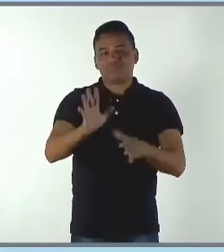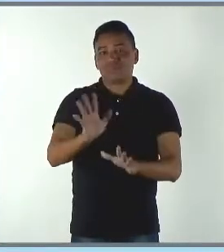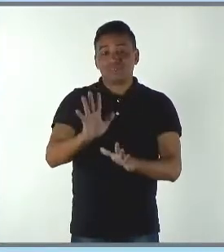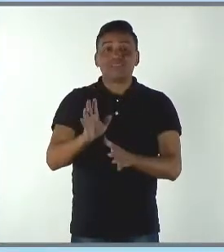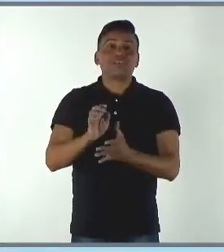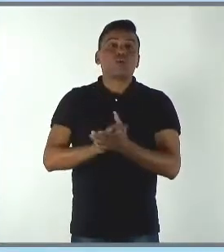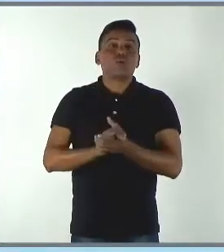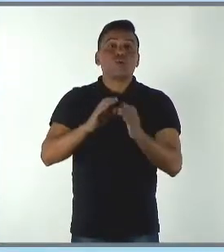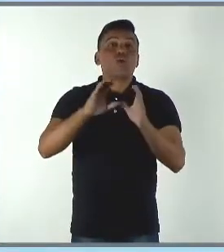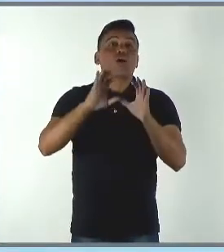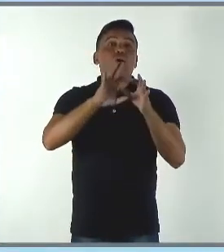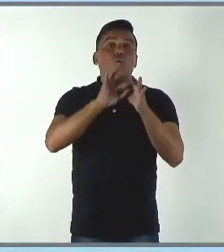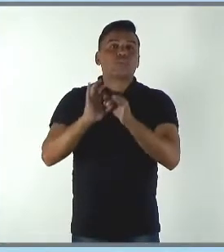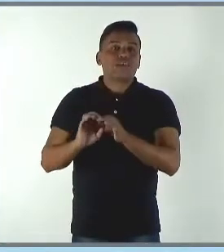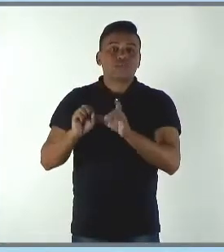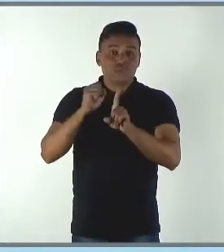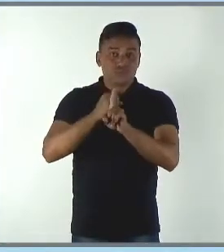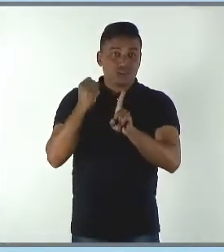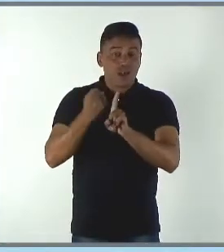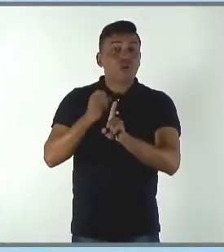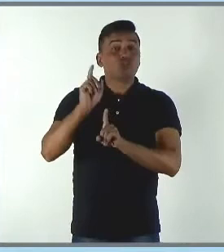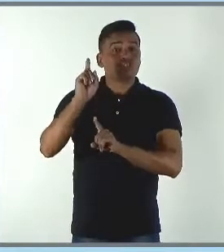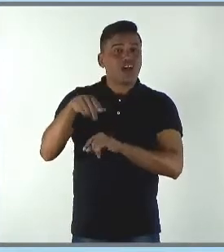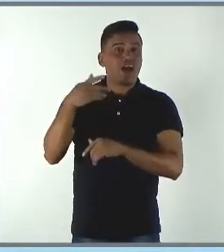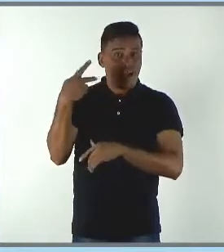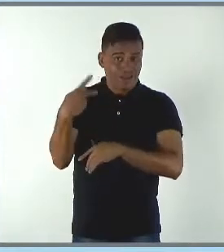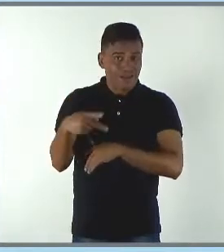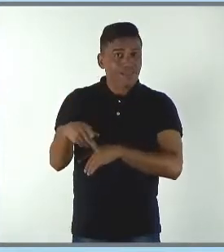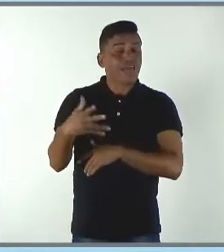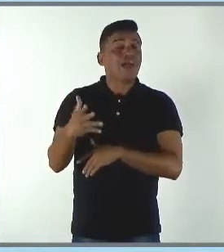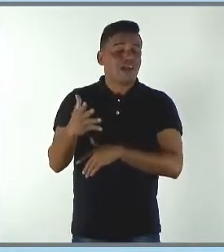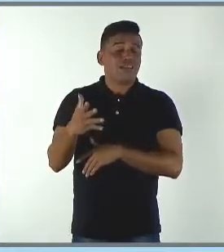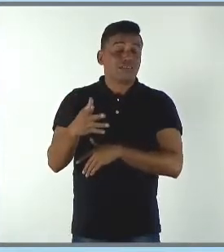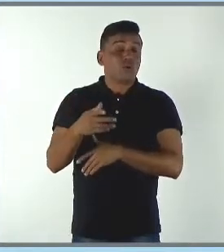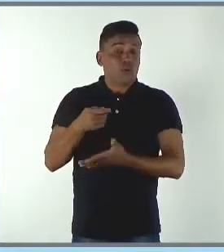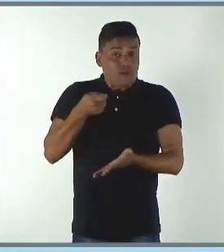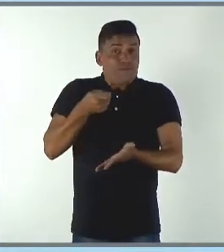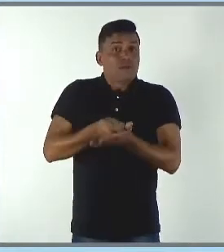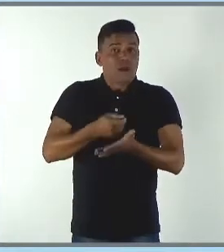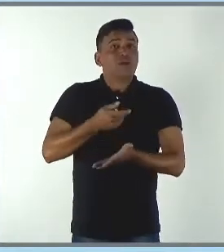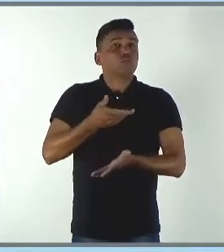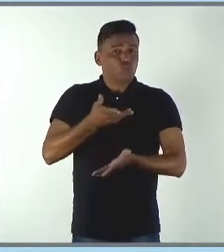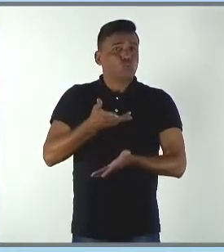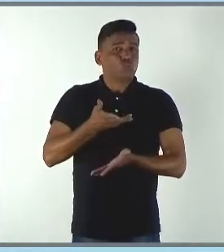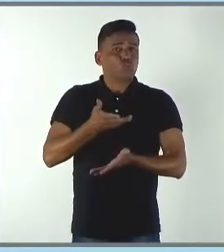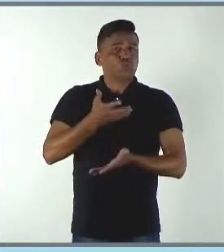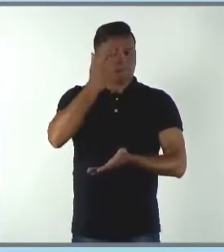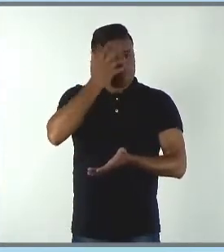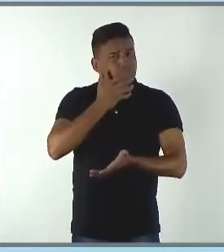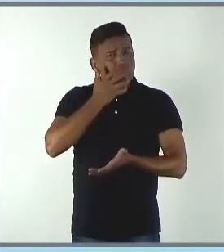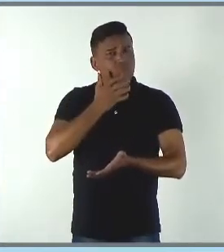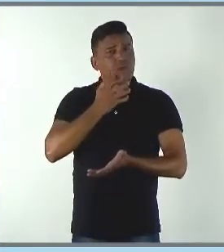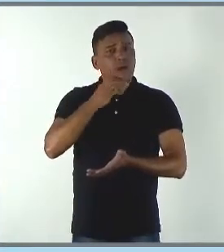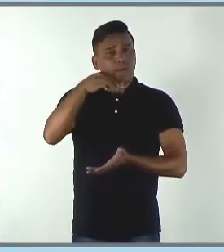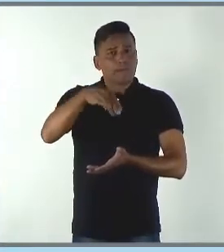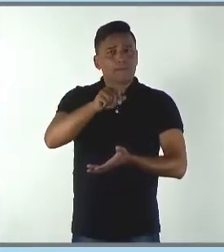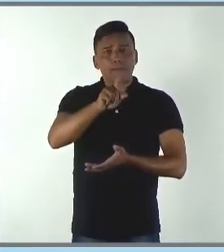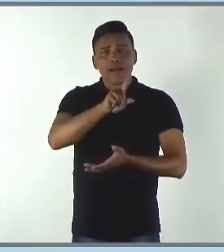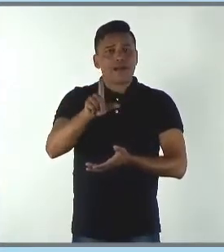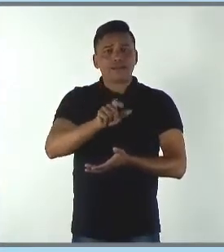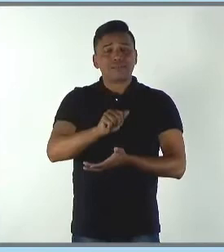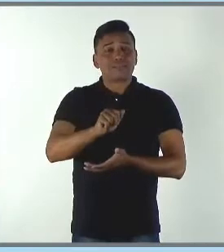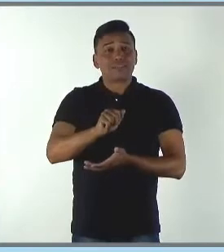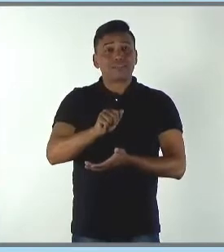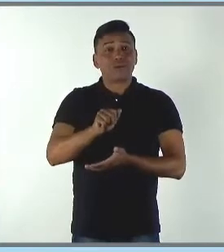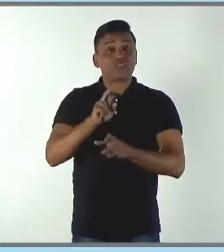social, essa situação já se dá. Eu estou afirmando no caso da Masa, estou tentando ressaltar, justamente porque isso não era esperado de